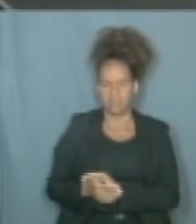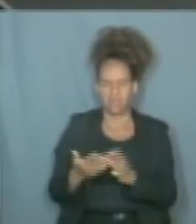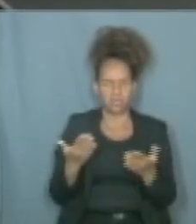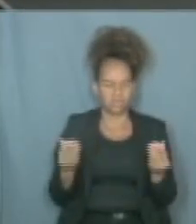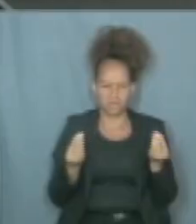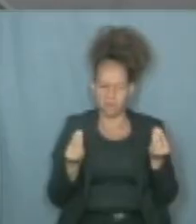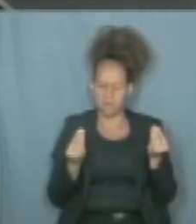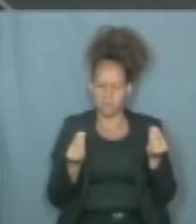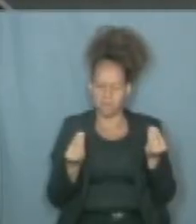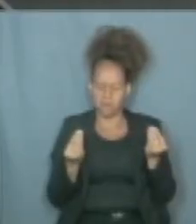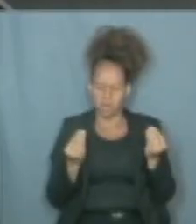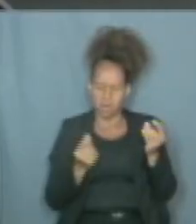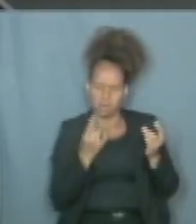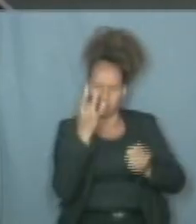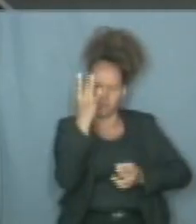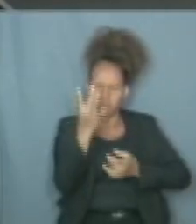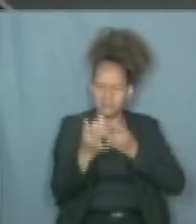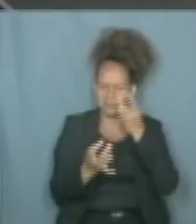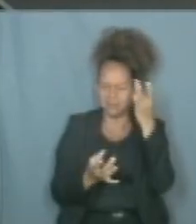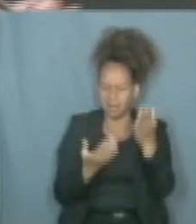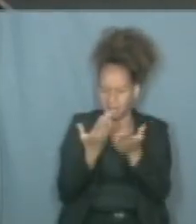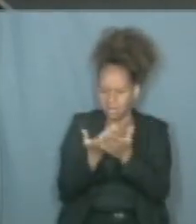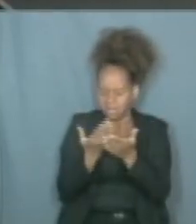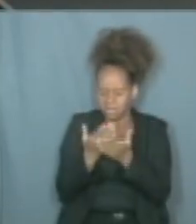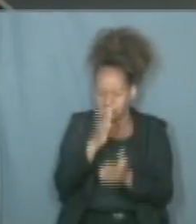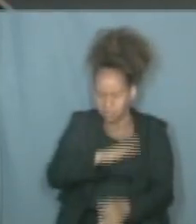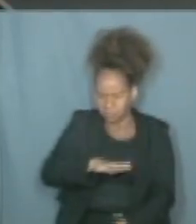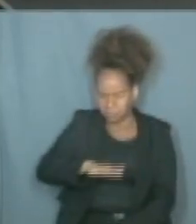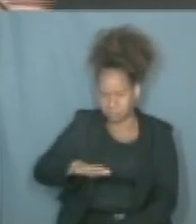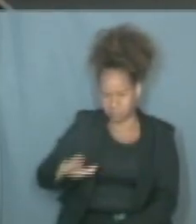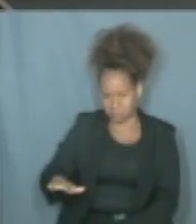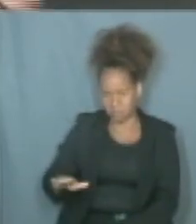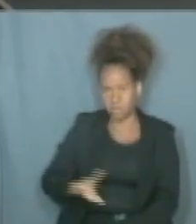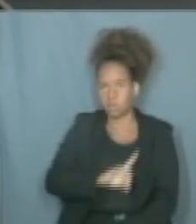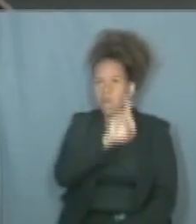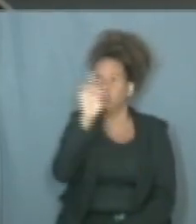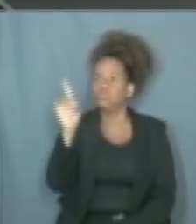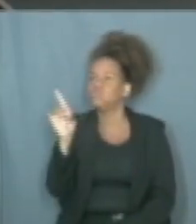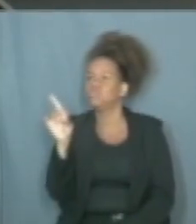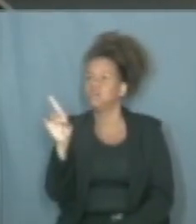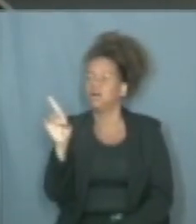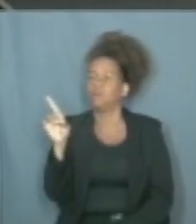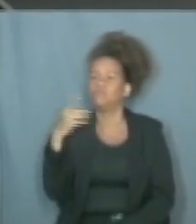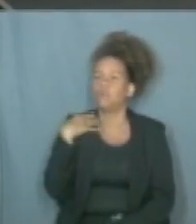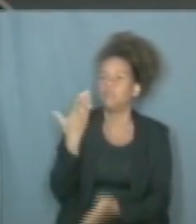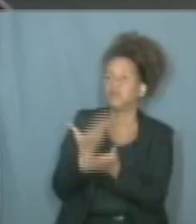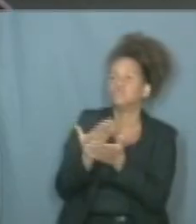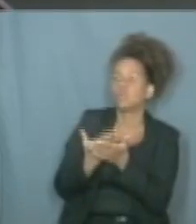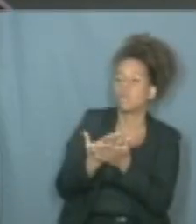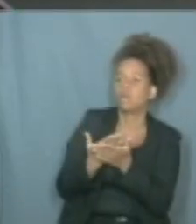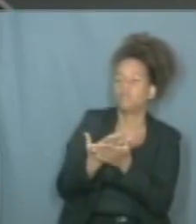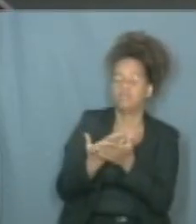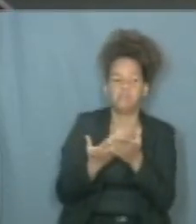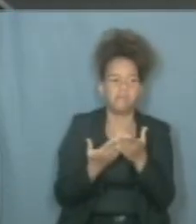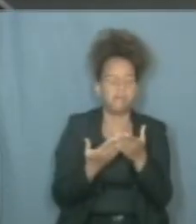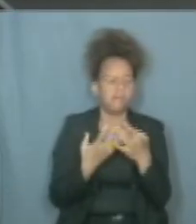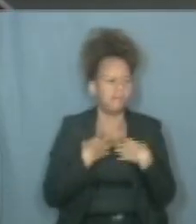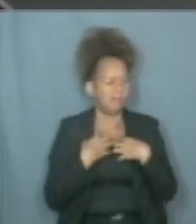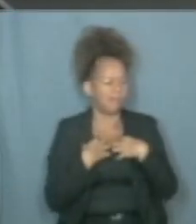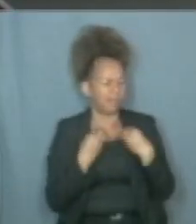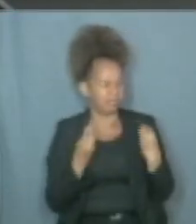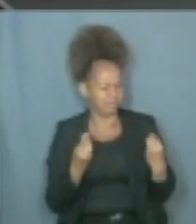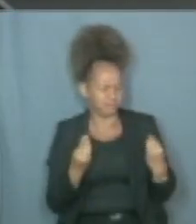para a gente ter rodízio e criança saber qual é o dia ou não que ela vai assistir aula. Também não faz